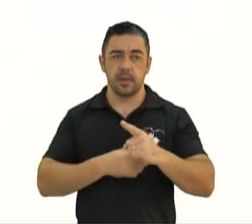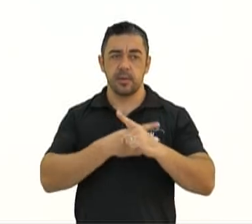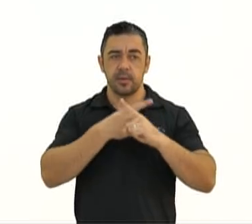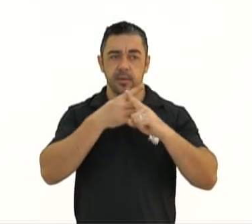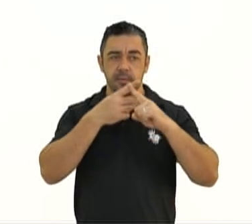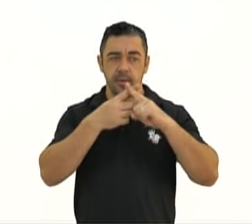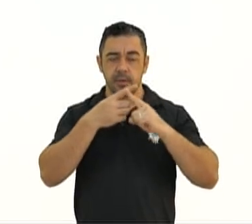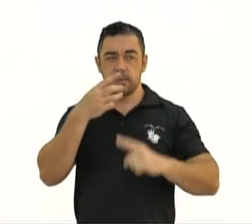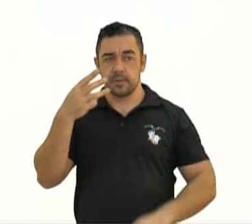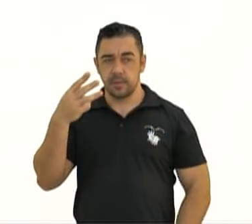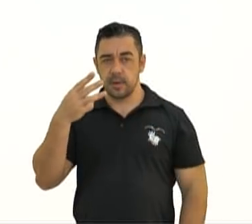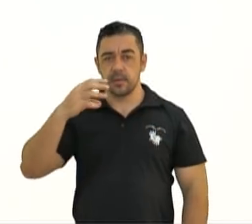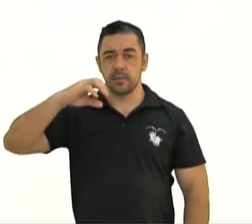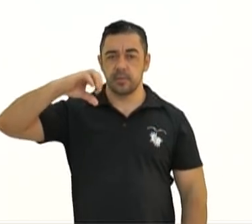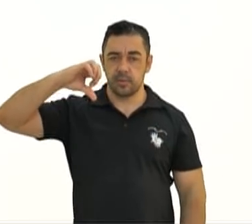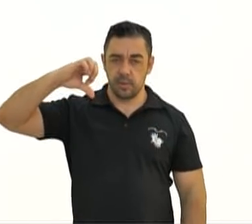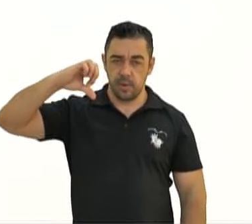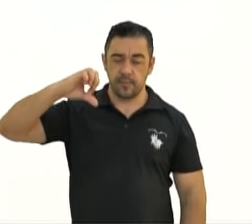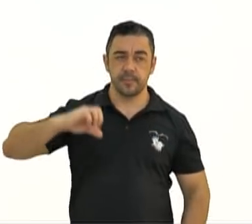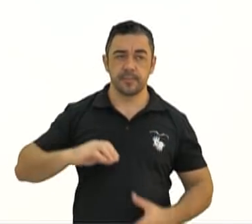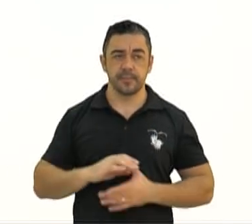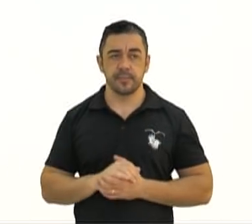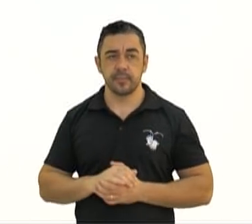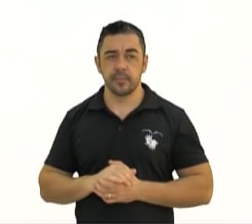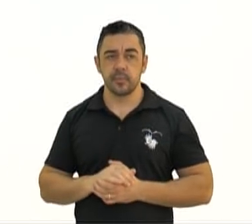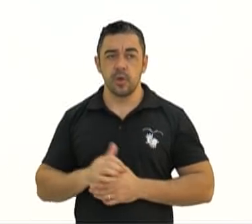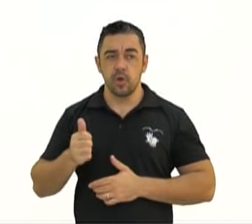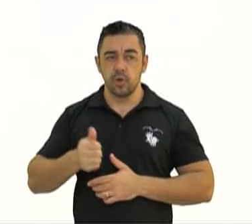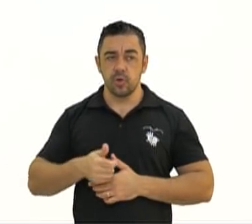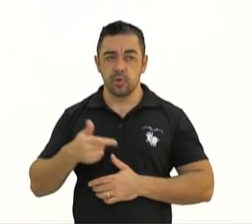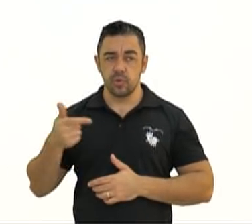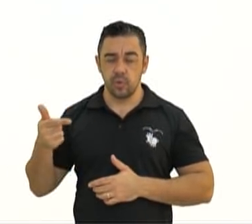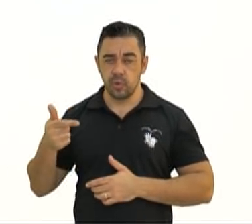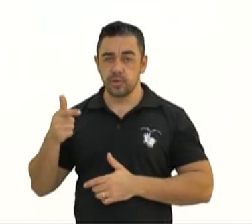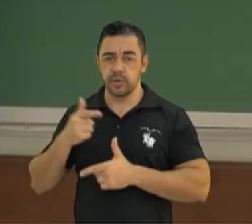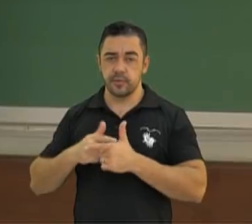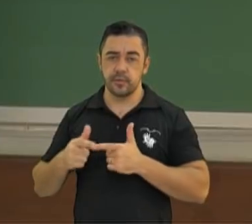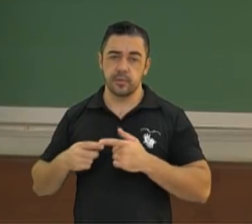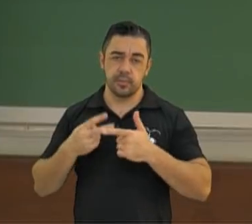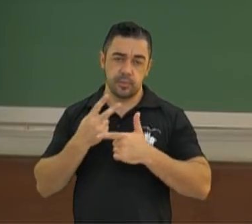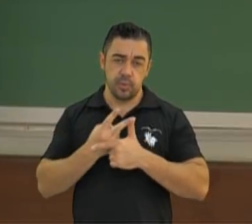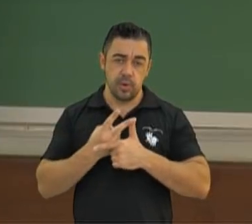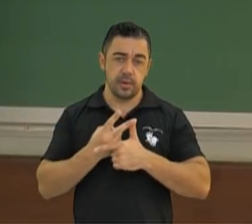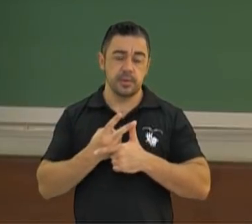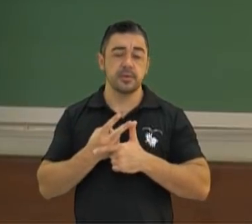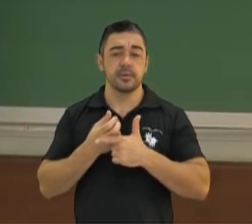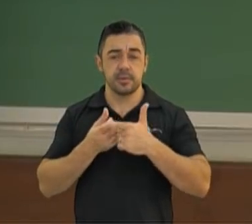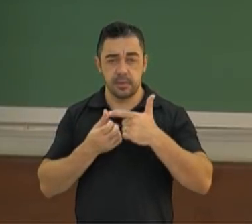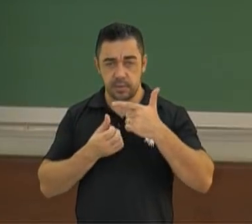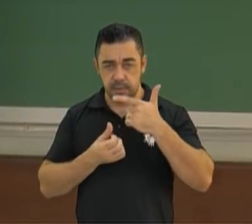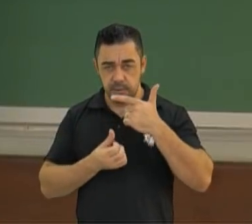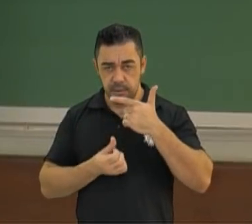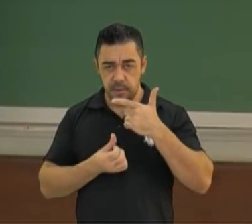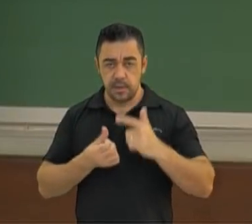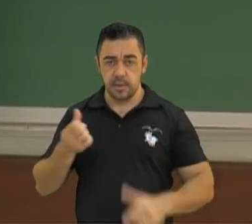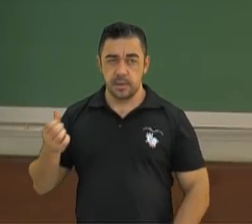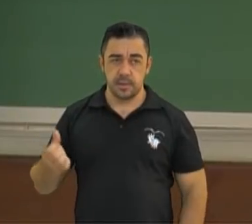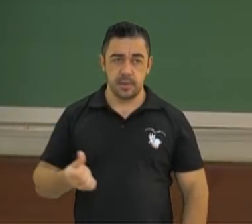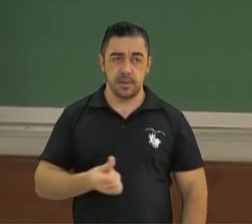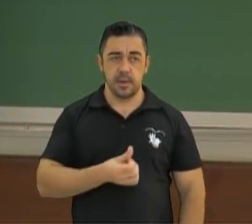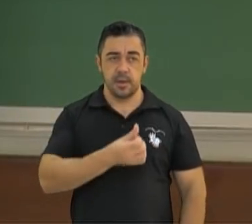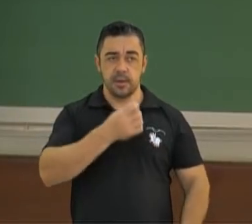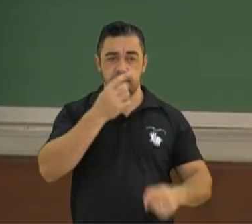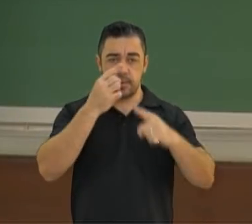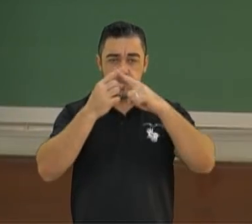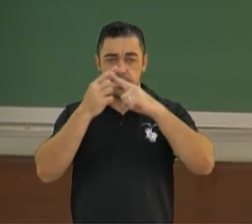3 que deu aqui vezes esse 3, 9. Pego esse 12 e divido por 2. 12 dividido por 2 é 6.